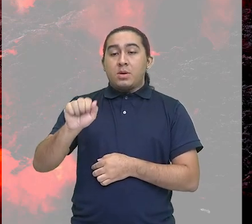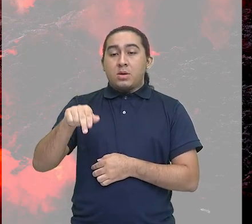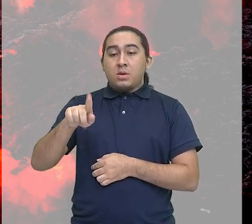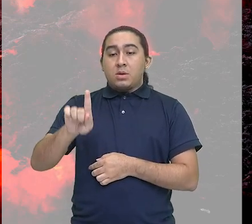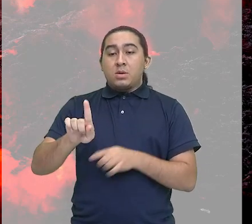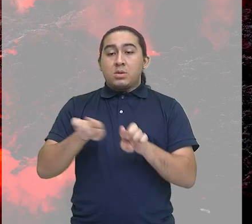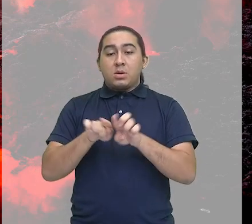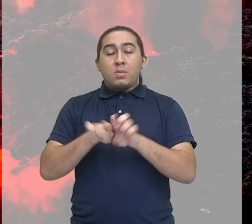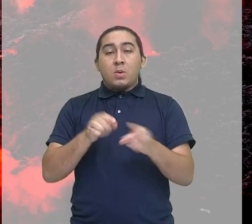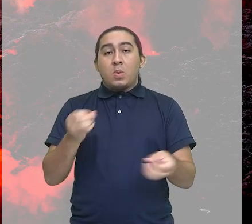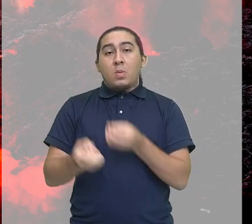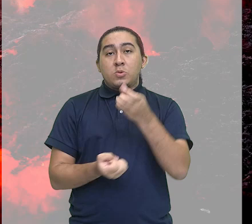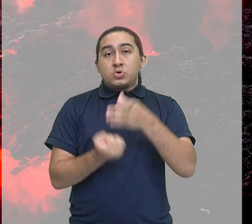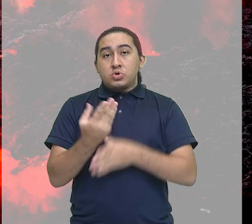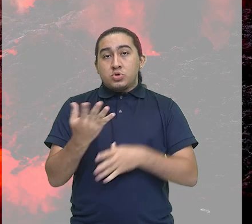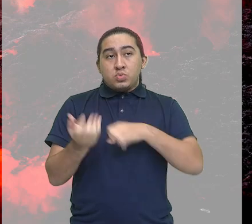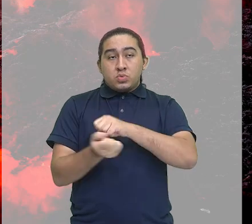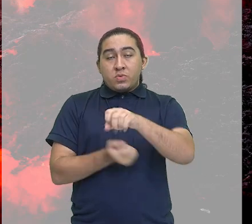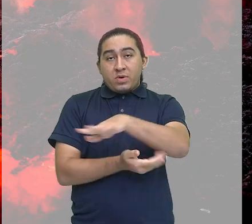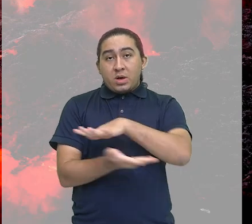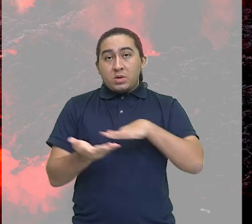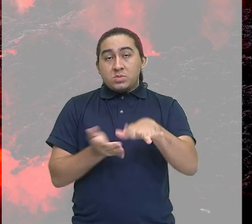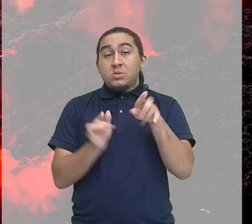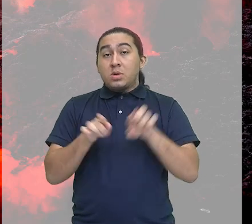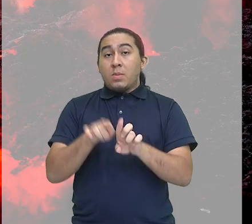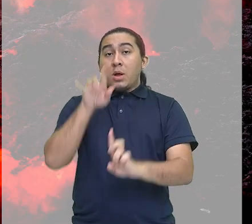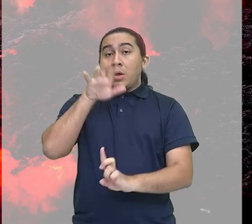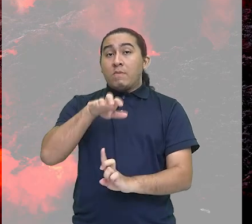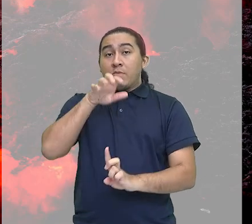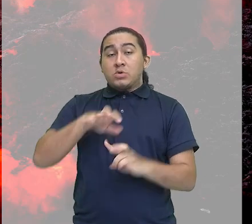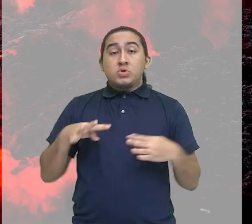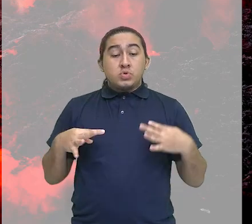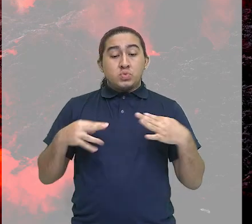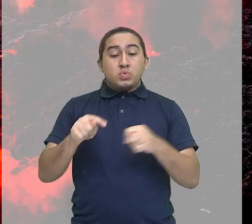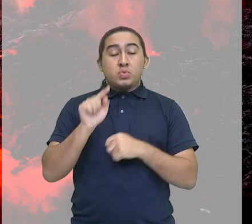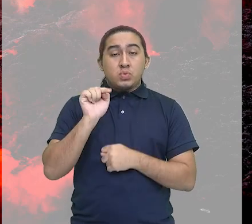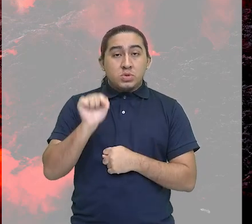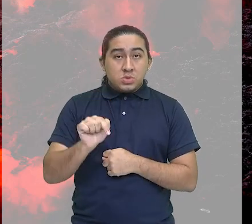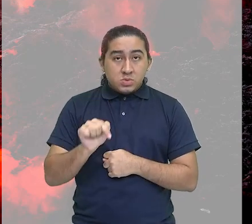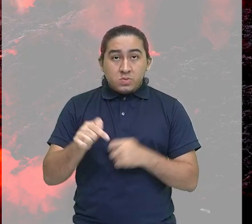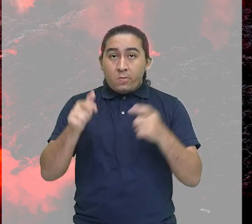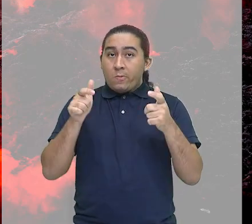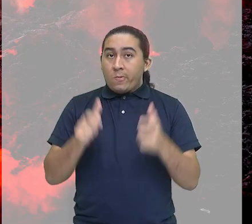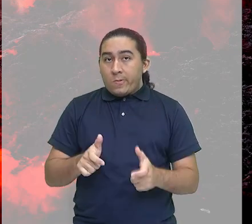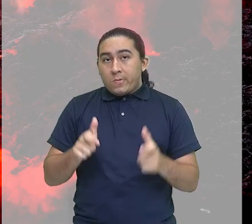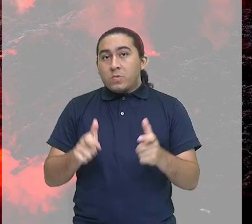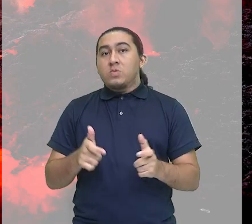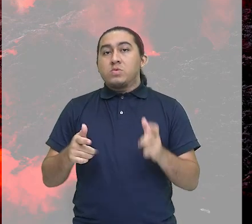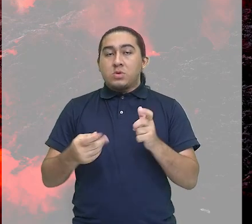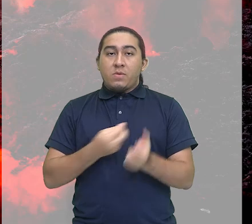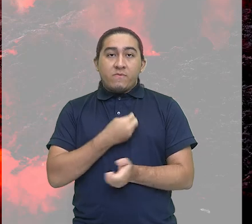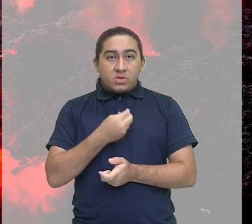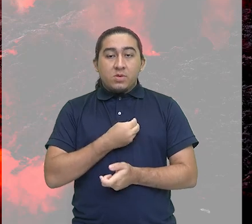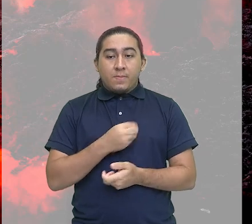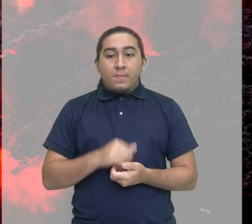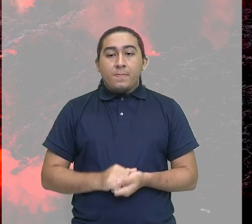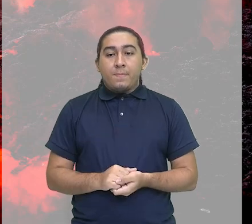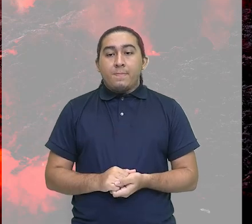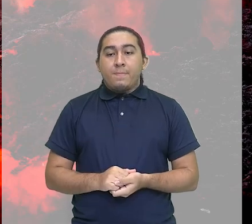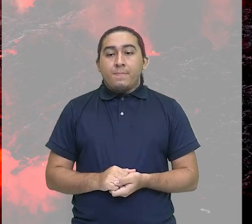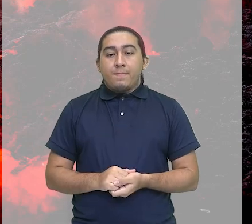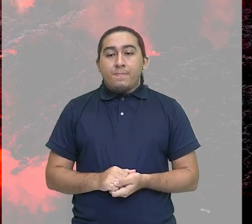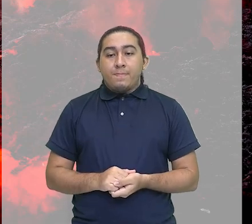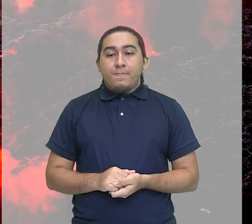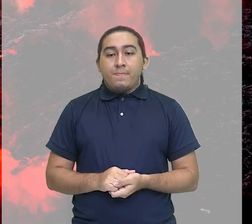e quanto que as influências, né, desses eventos tiveram sobre a origem da vida. E